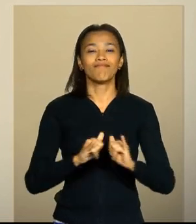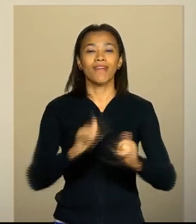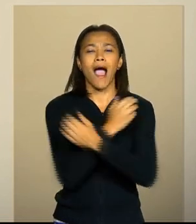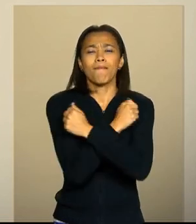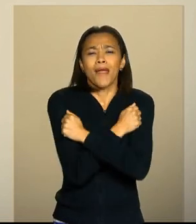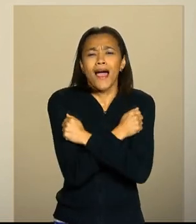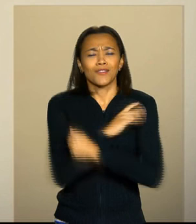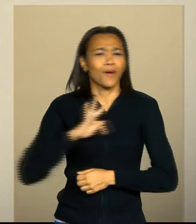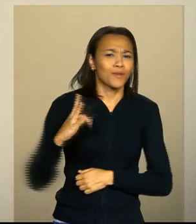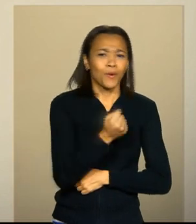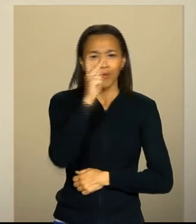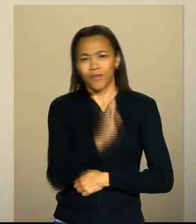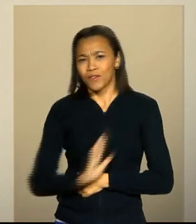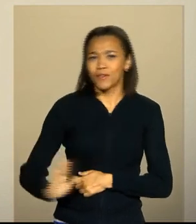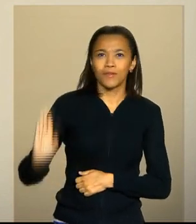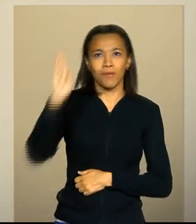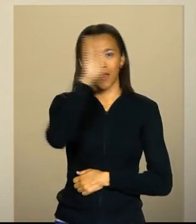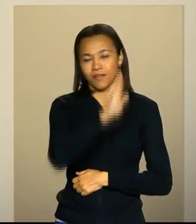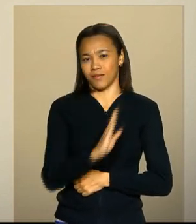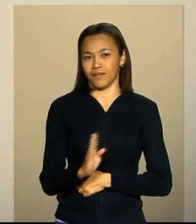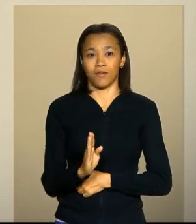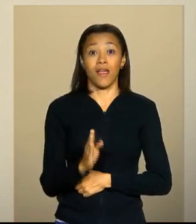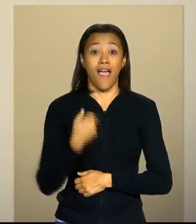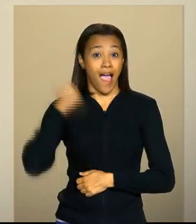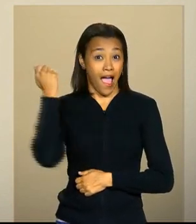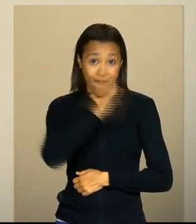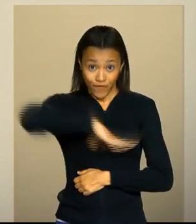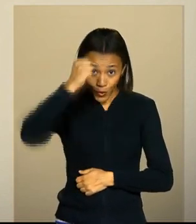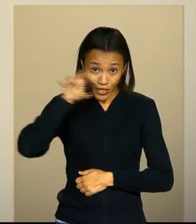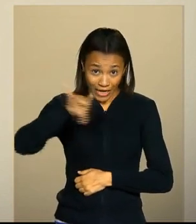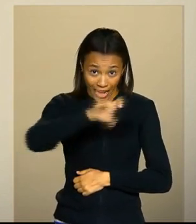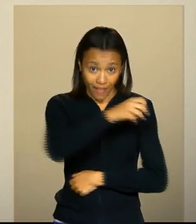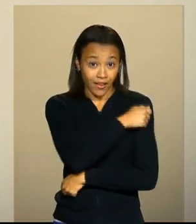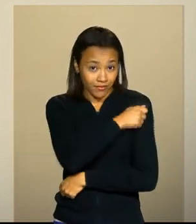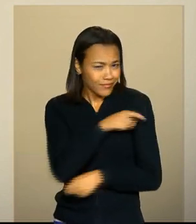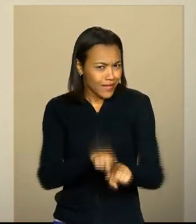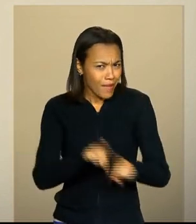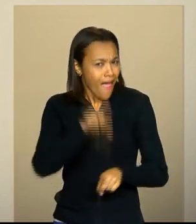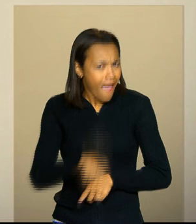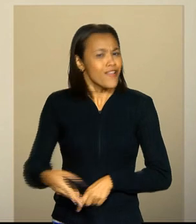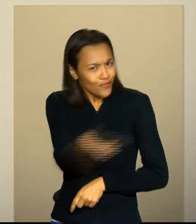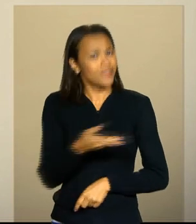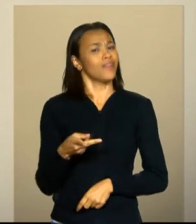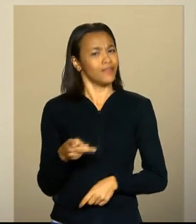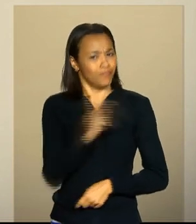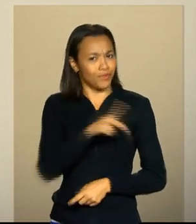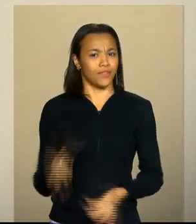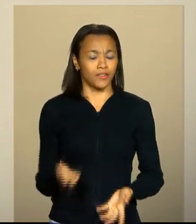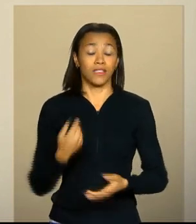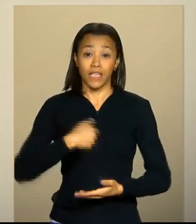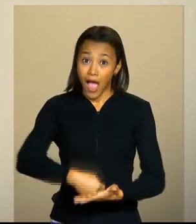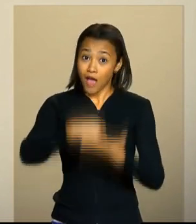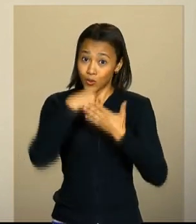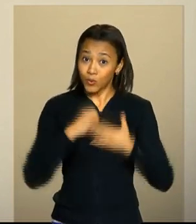mandar um abraço para os professores de todo o país a vitória de cada aluno também é de vocês professores